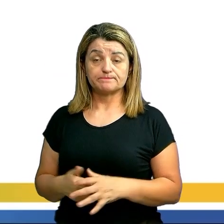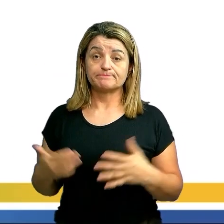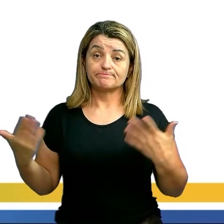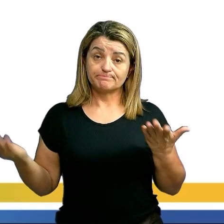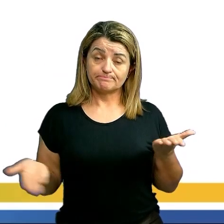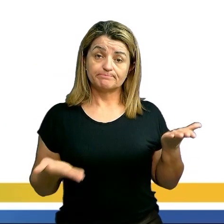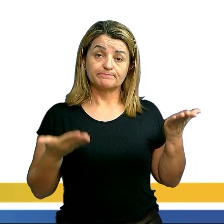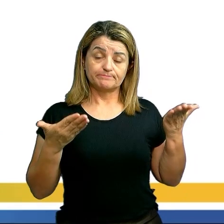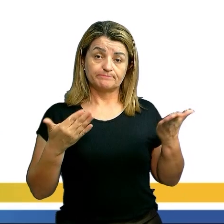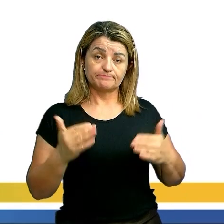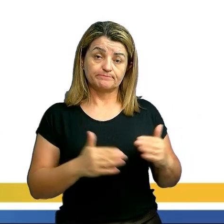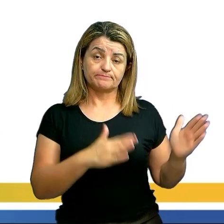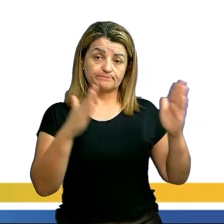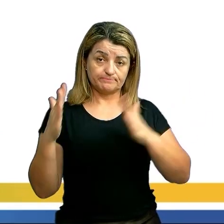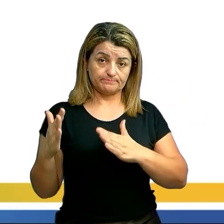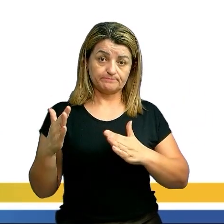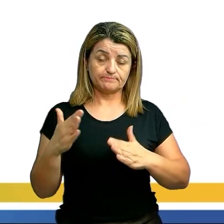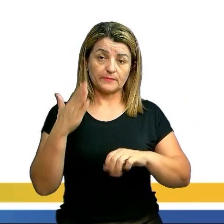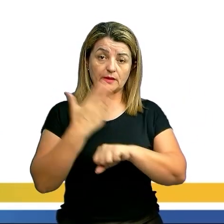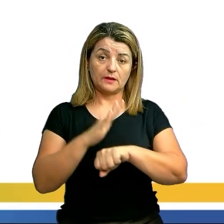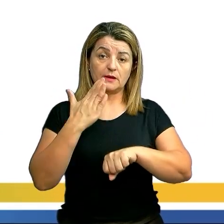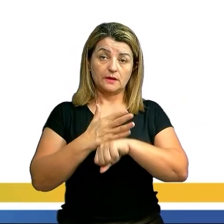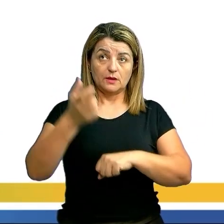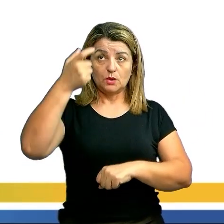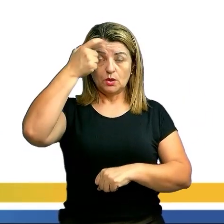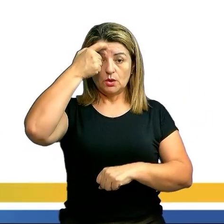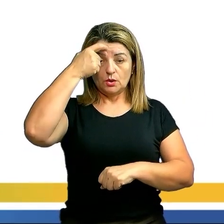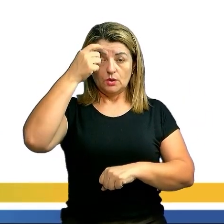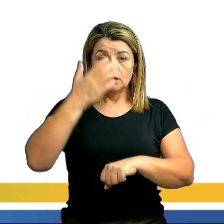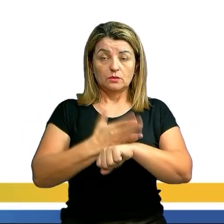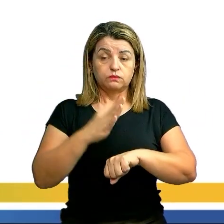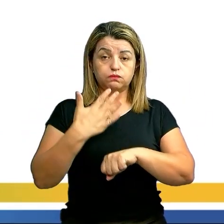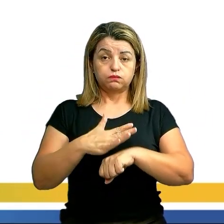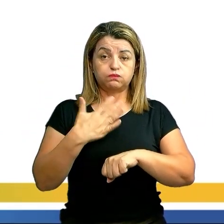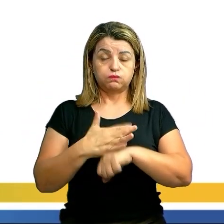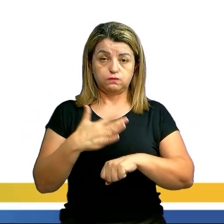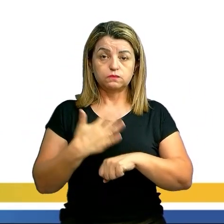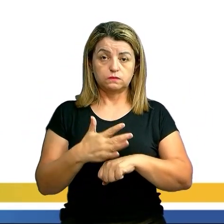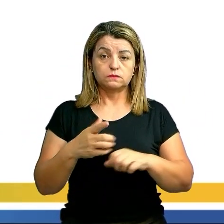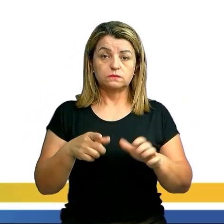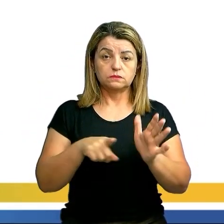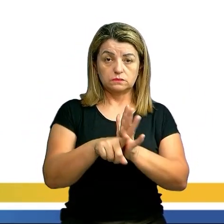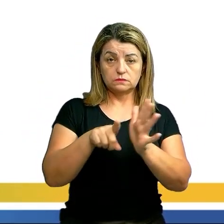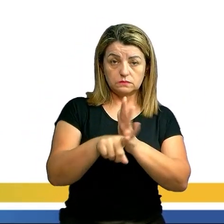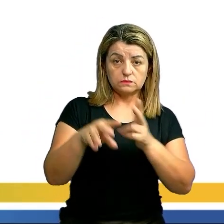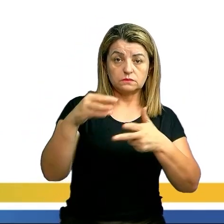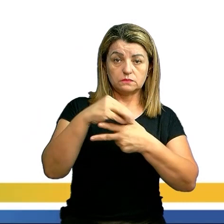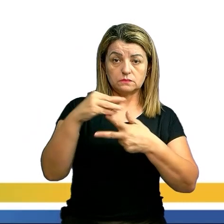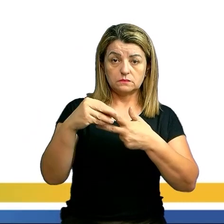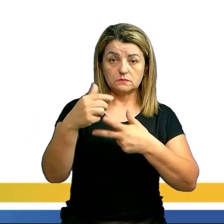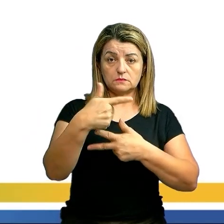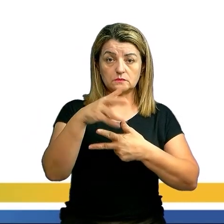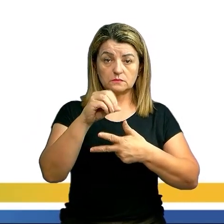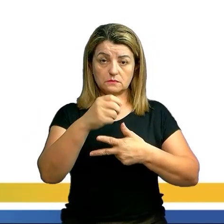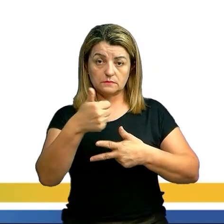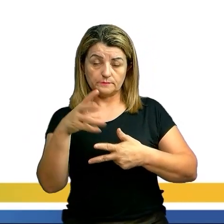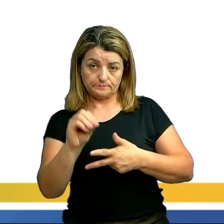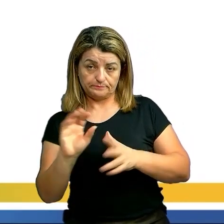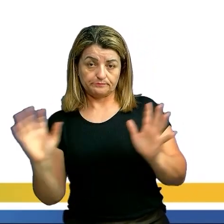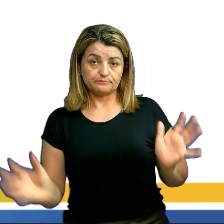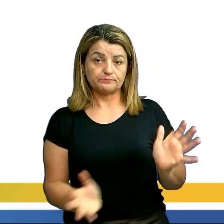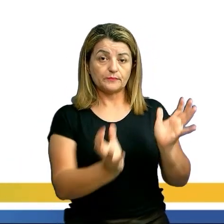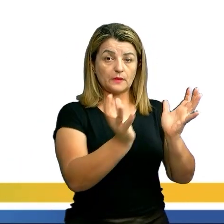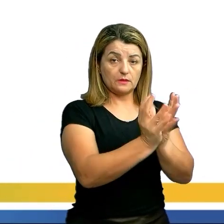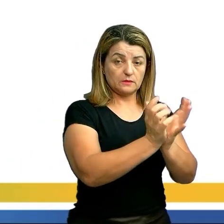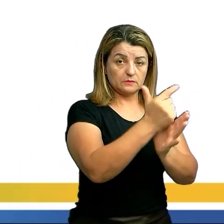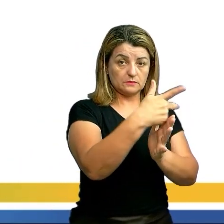Então, a gente passa para exercitar o nosso cérebro aí com a questão do Enem de 2010. O G20 é o grupo que